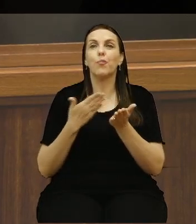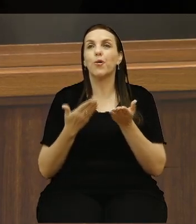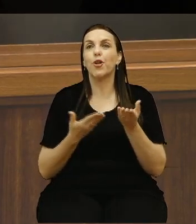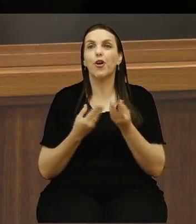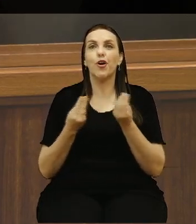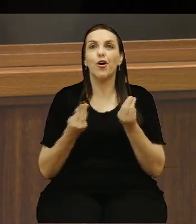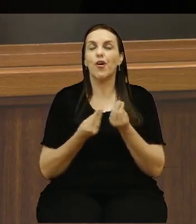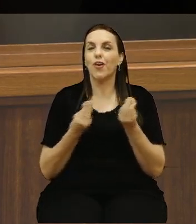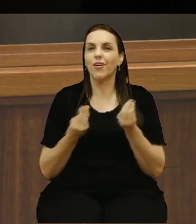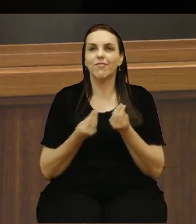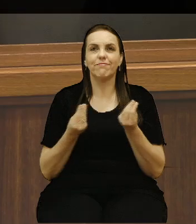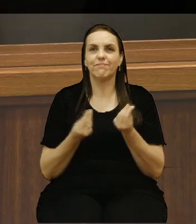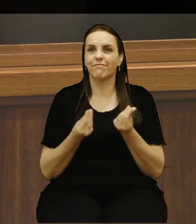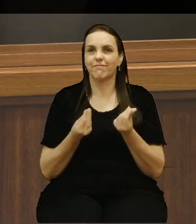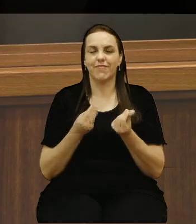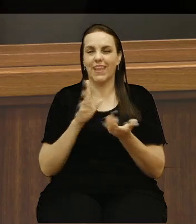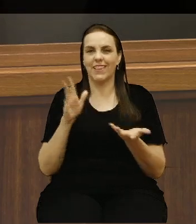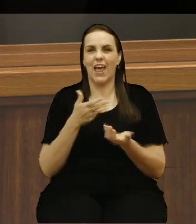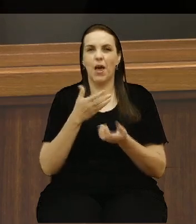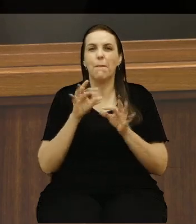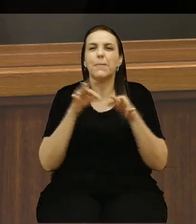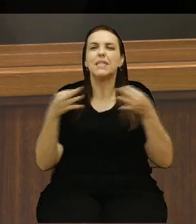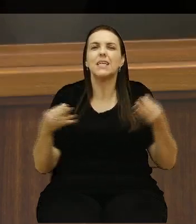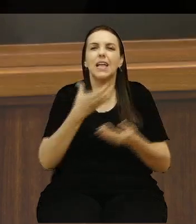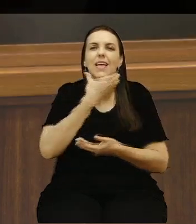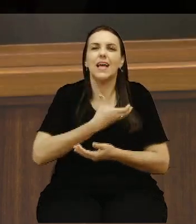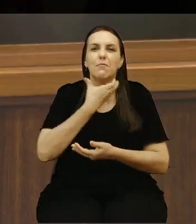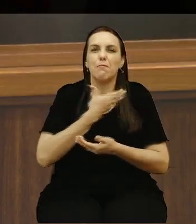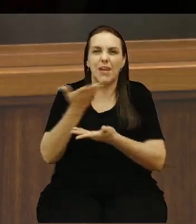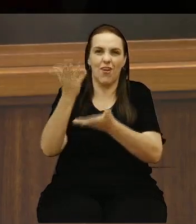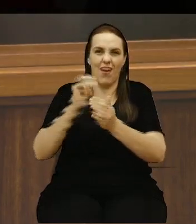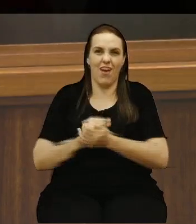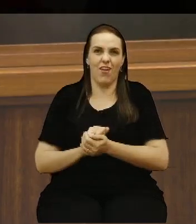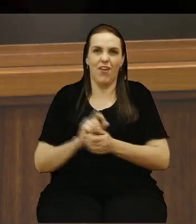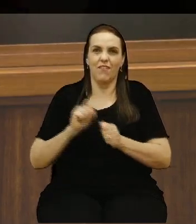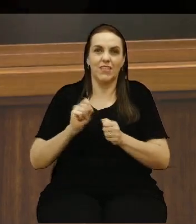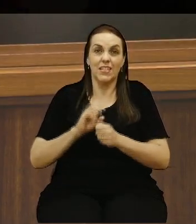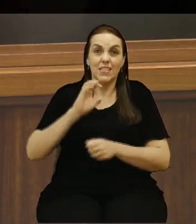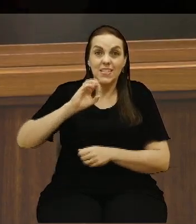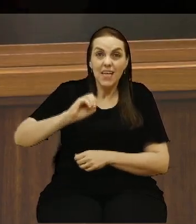um verdadeiro, nem Papai Noel, né? Papai Noel não faz mais isso.